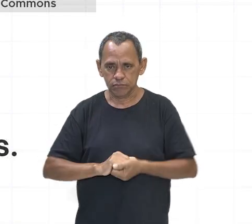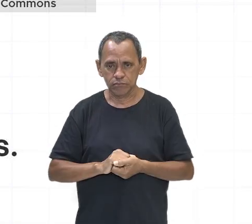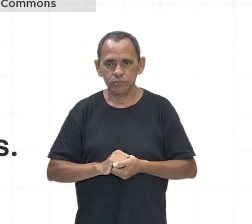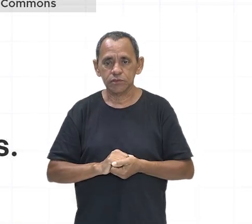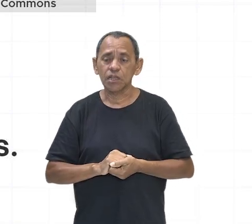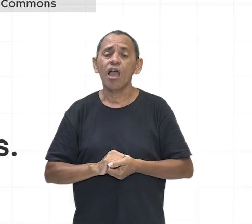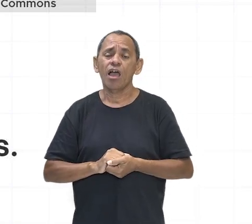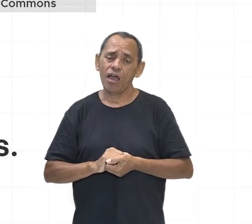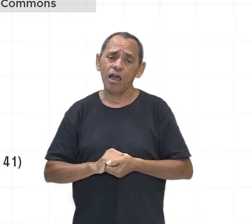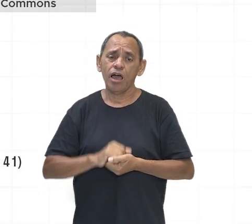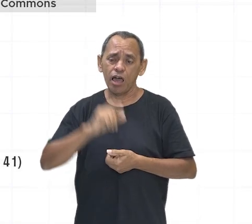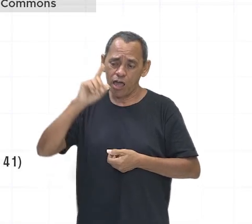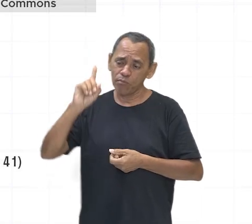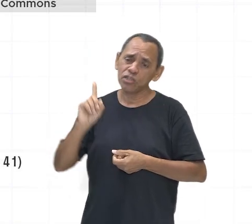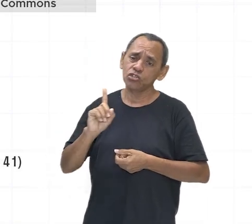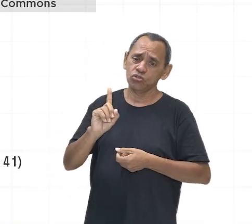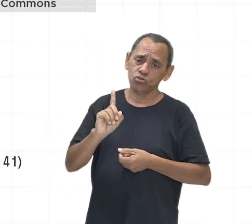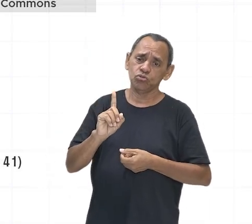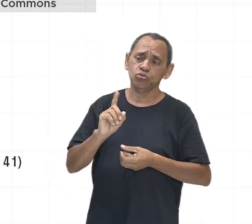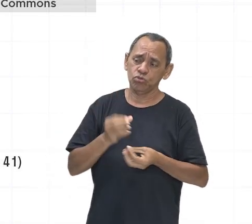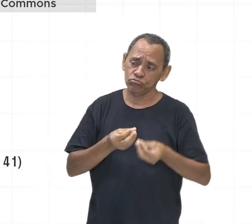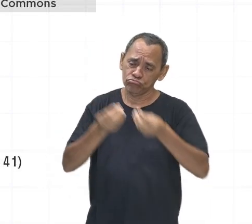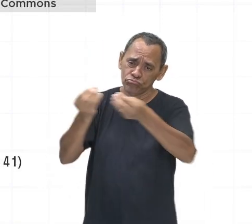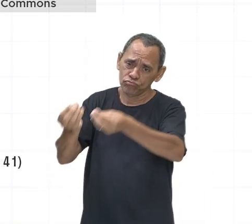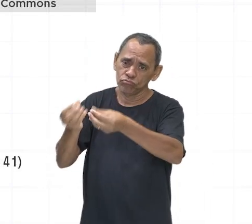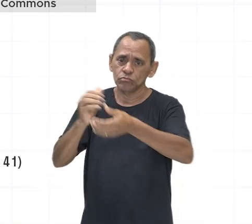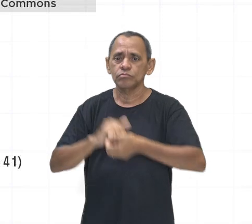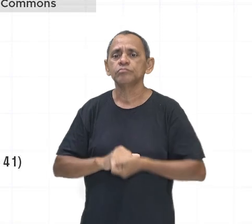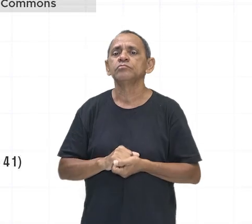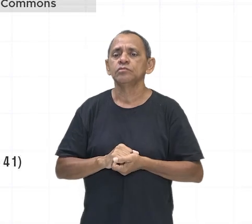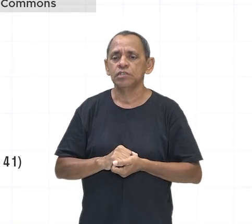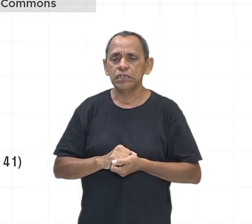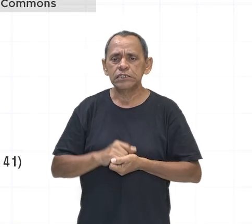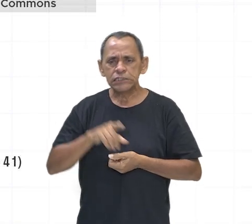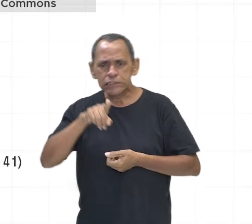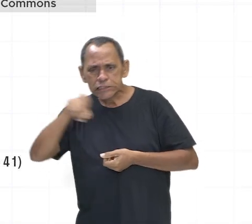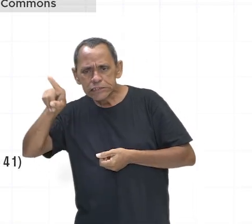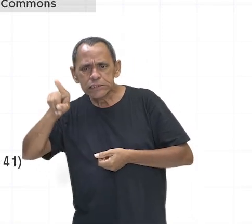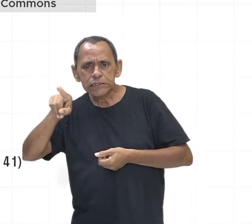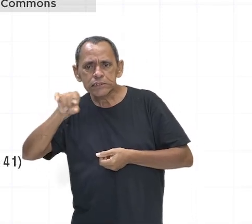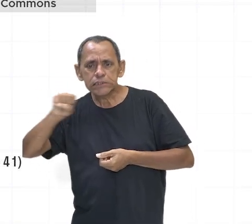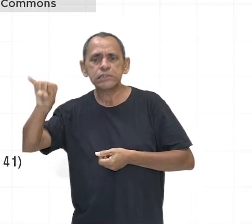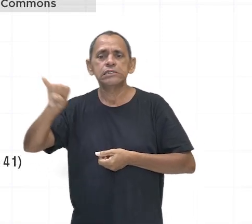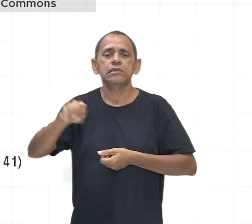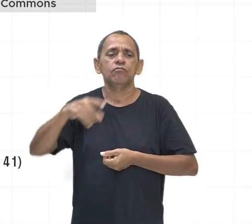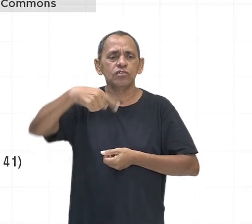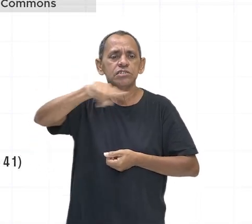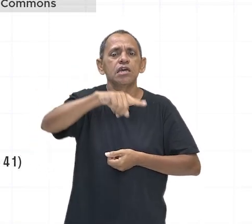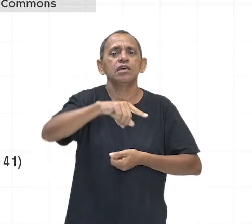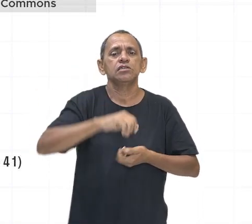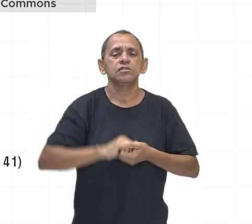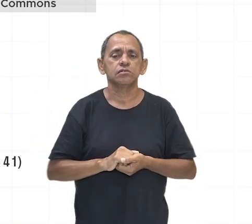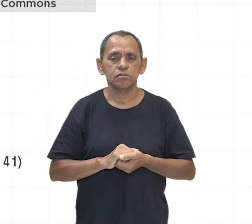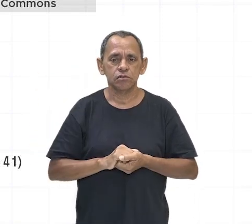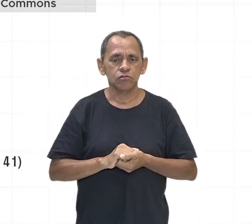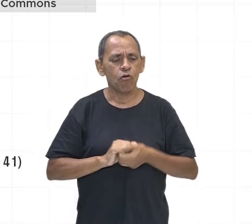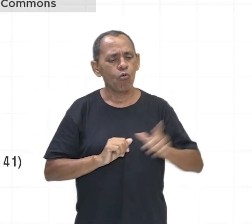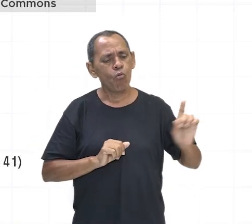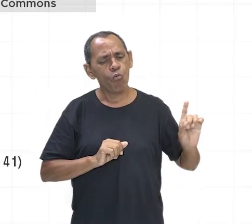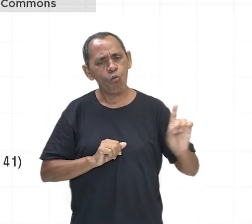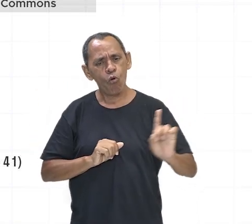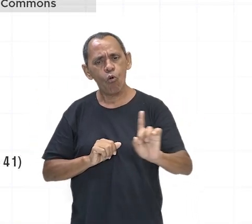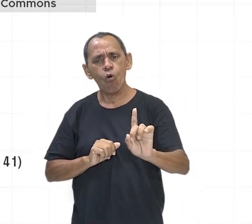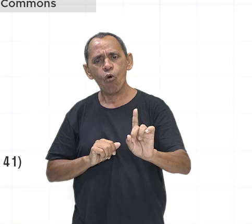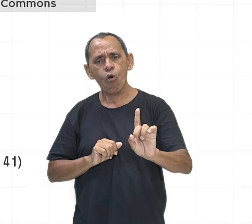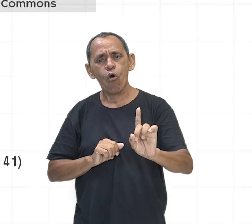Quando alguém joga em você o ódio, raiva e veneno, e vocês não aceitam nada disso, com quem